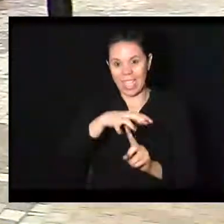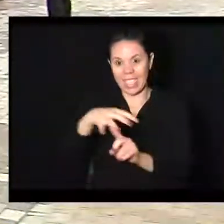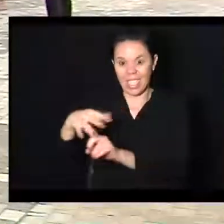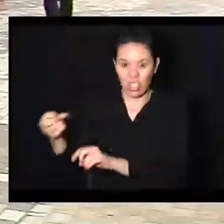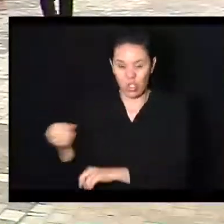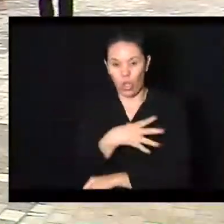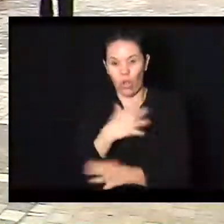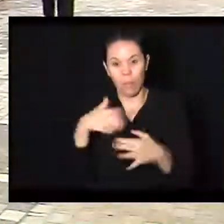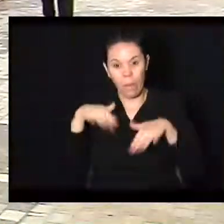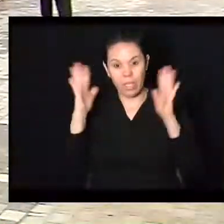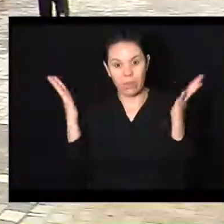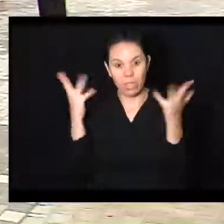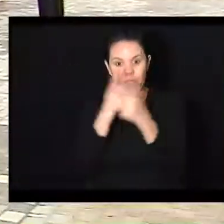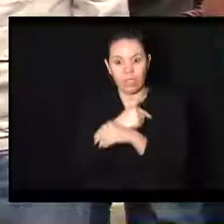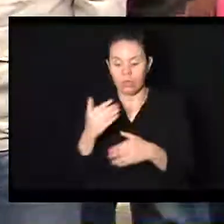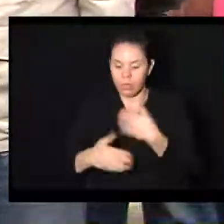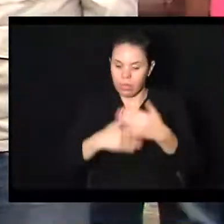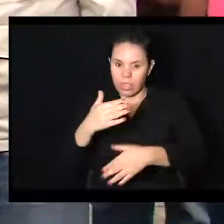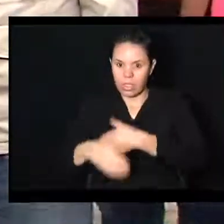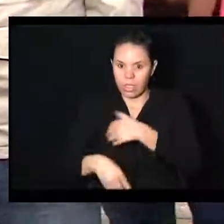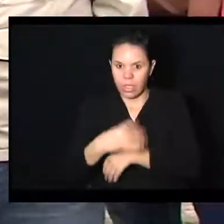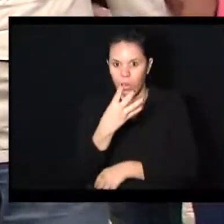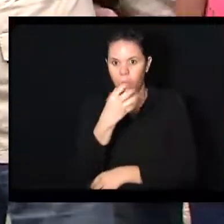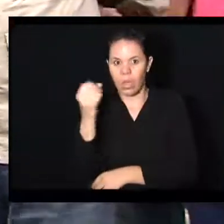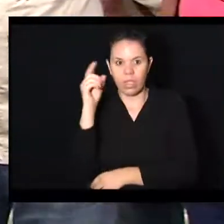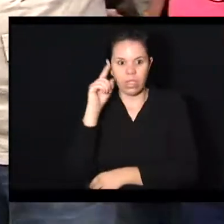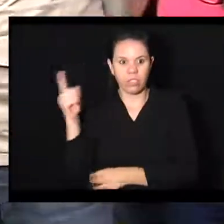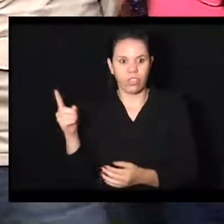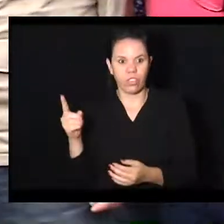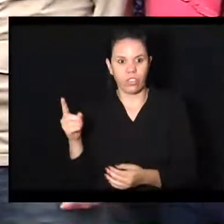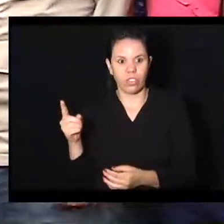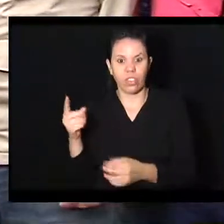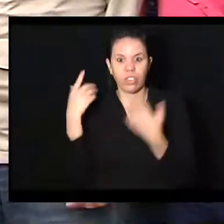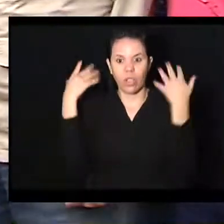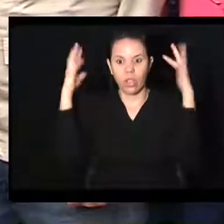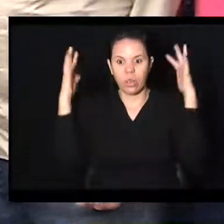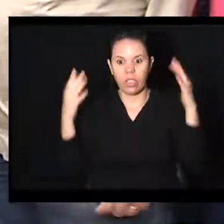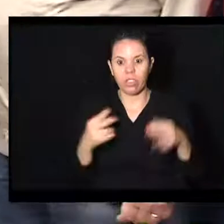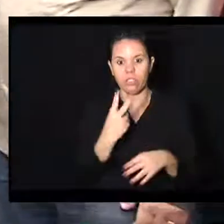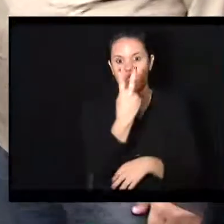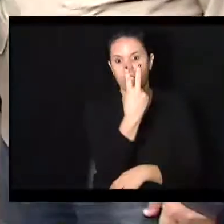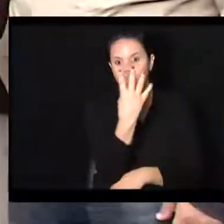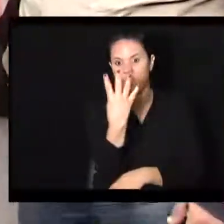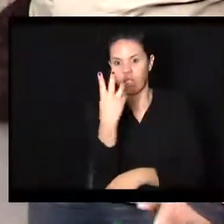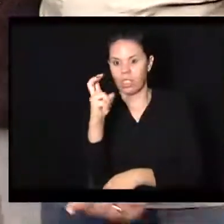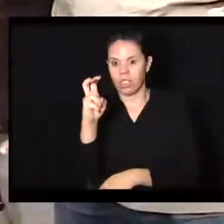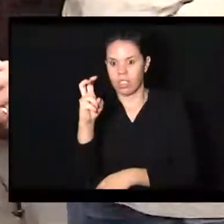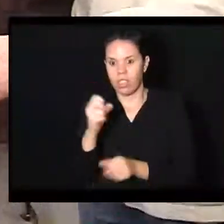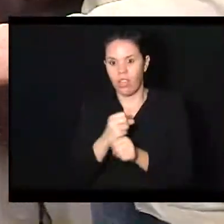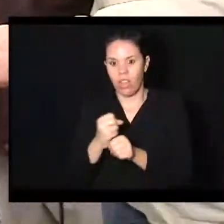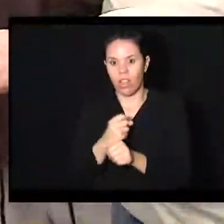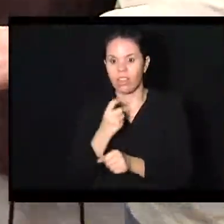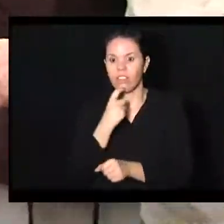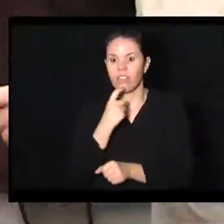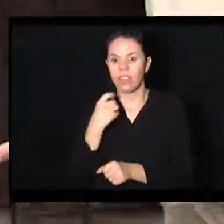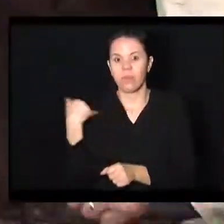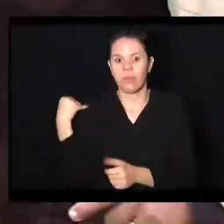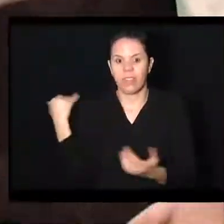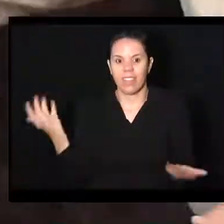dando sequência aos 40 dias de entrega em comemoração aos 245 anos do aniversário de Campinas.